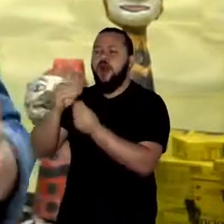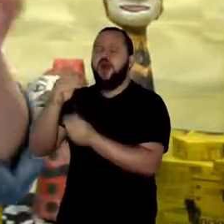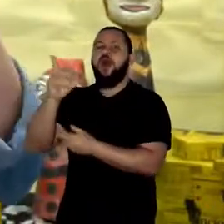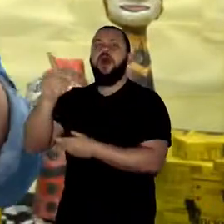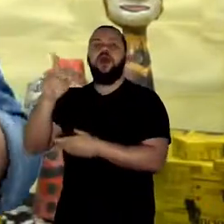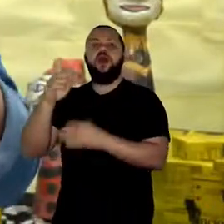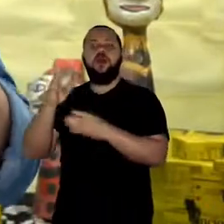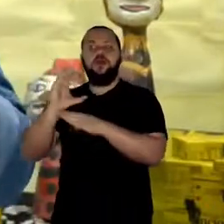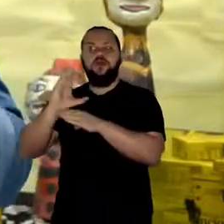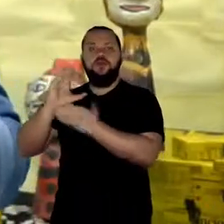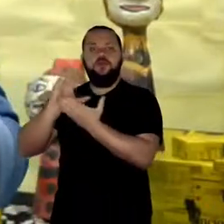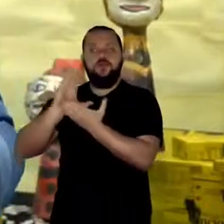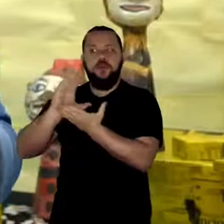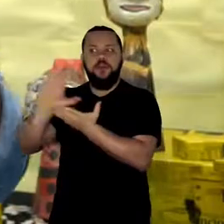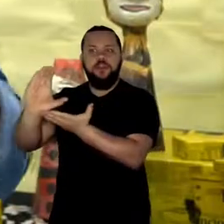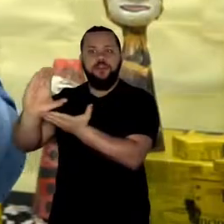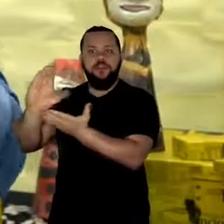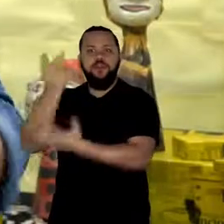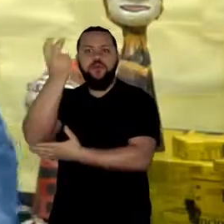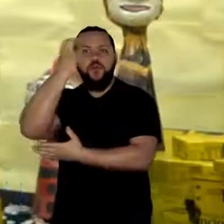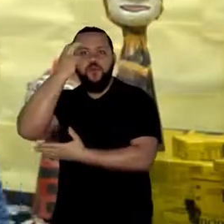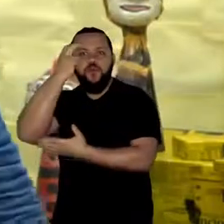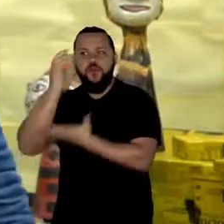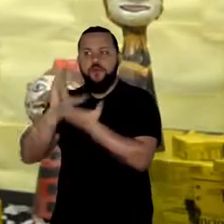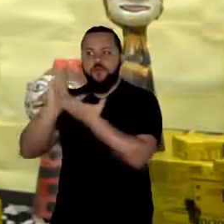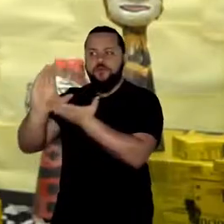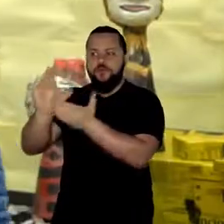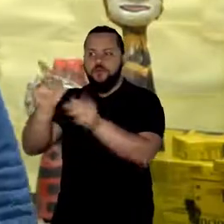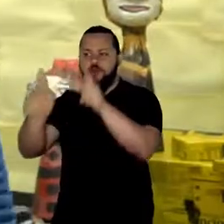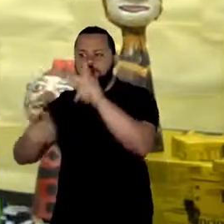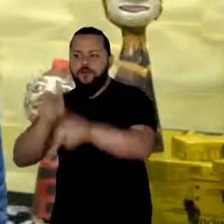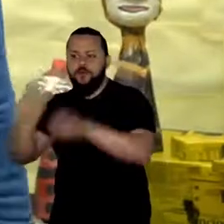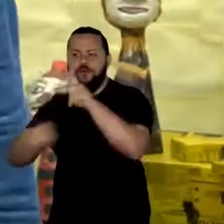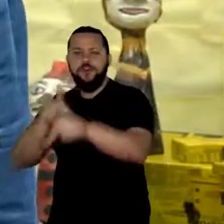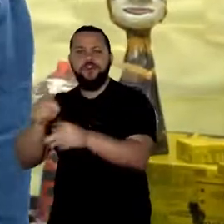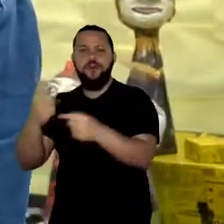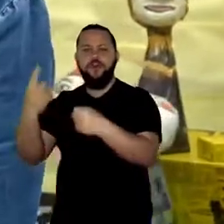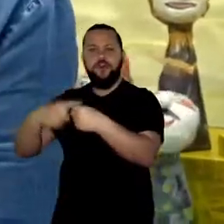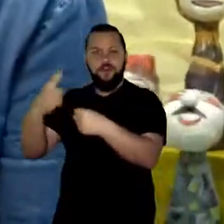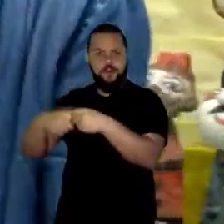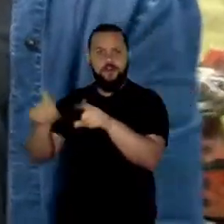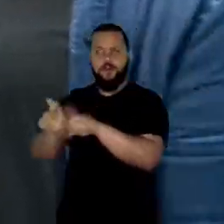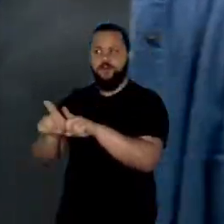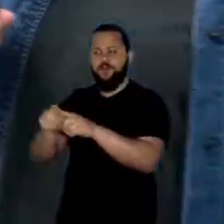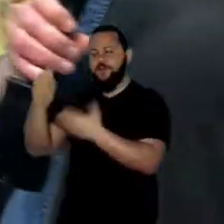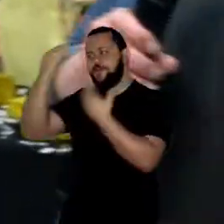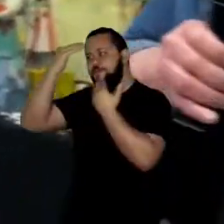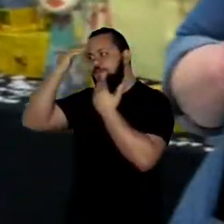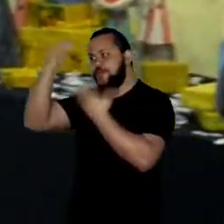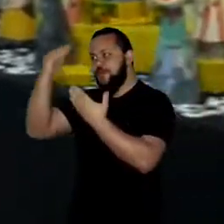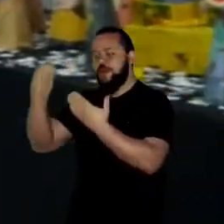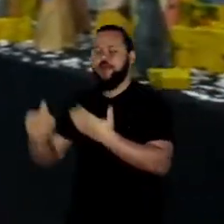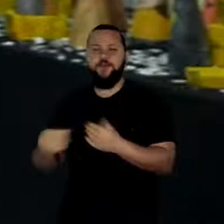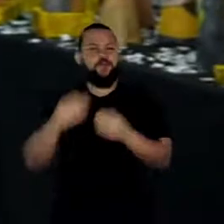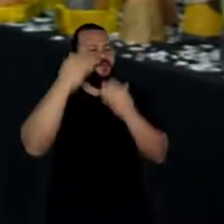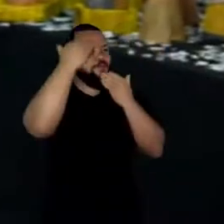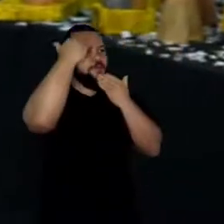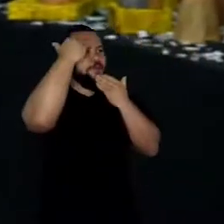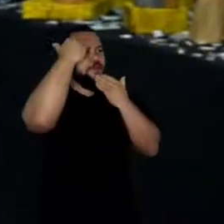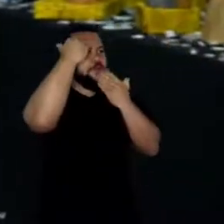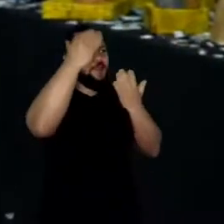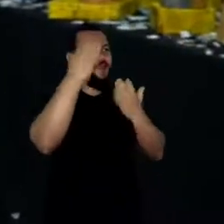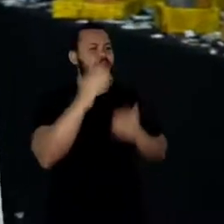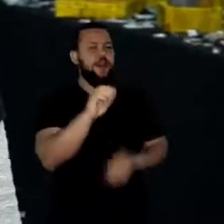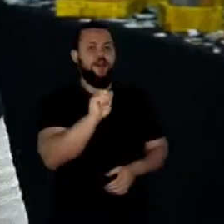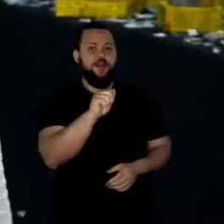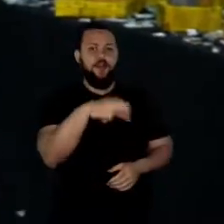cultura é investir nas pessoas, é investir na cidade. E é isso, Inessê. Muito obrigada. Obrigada, Paula, Ana